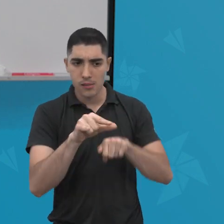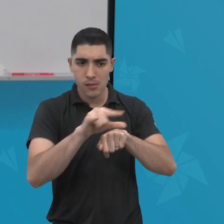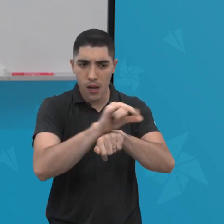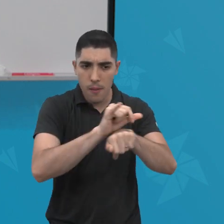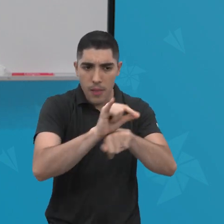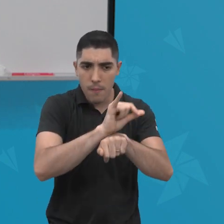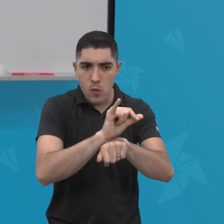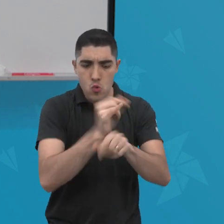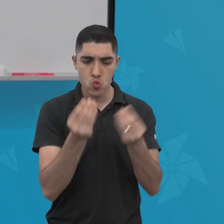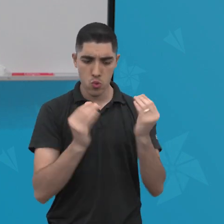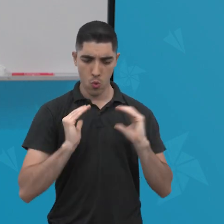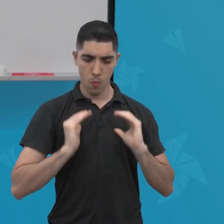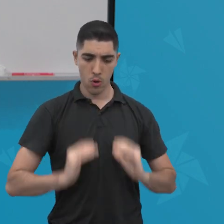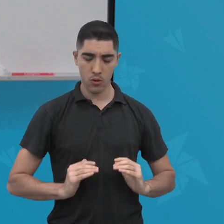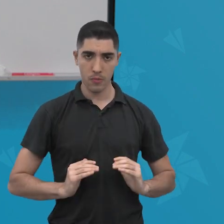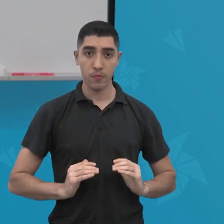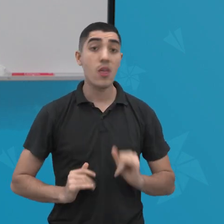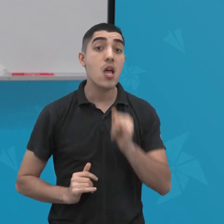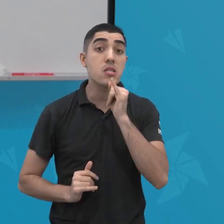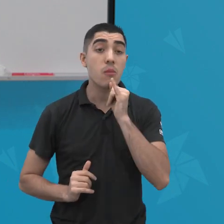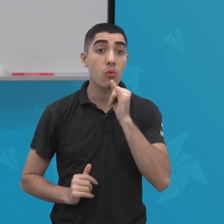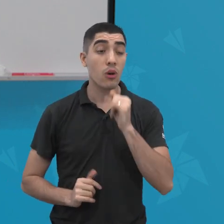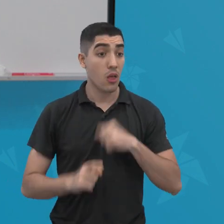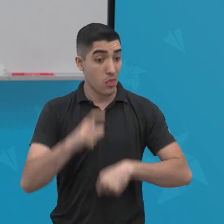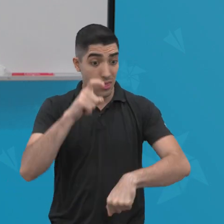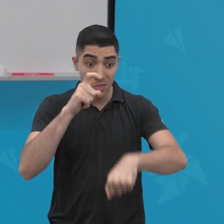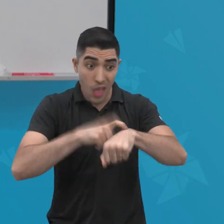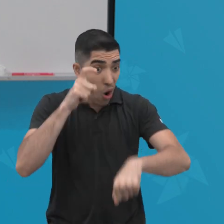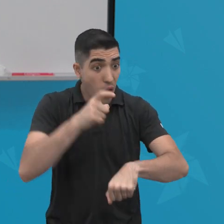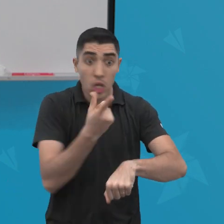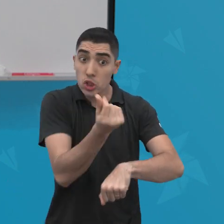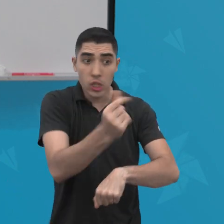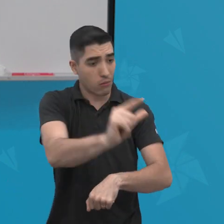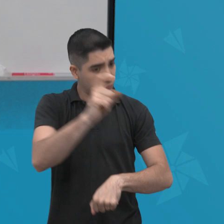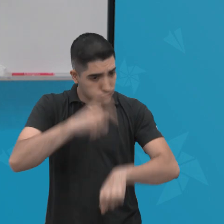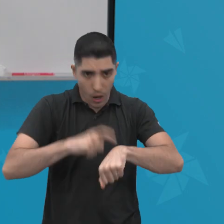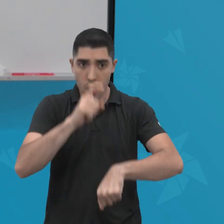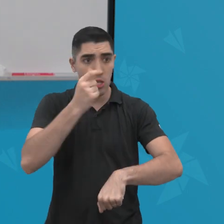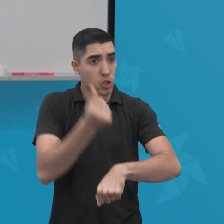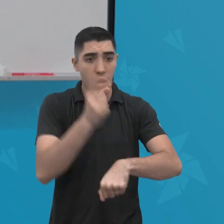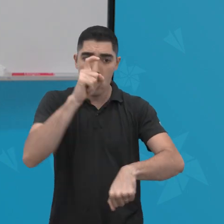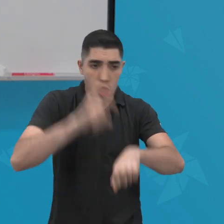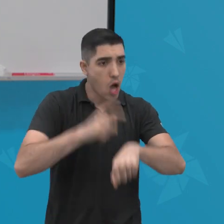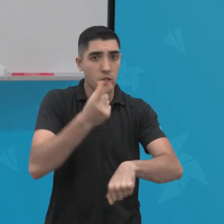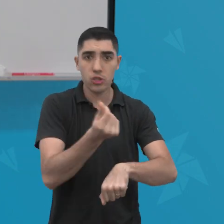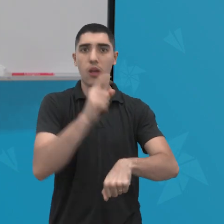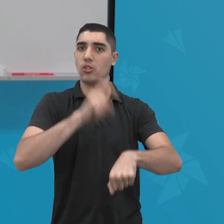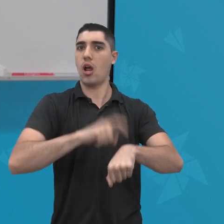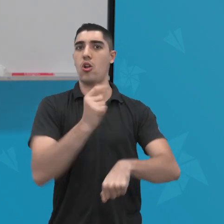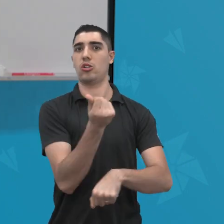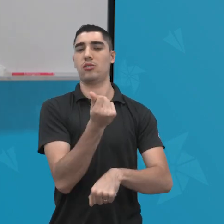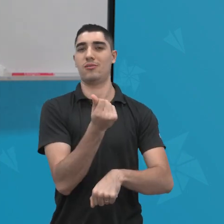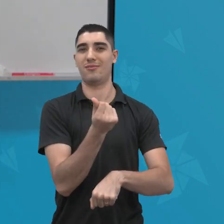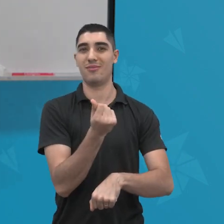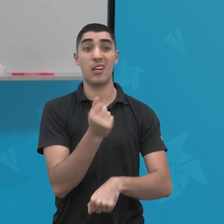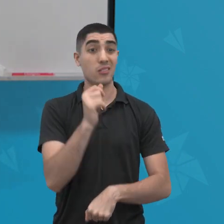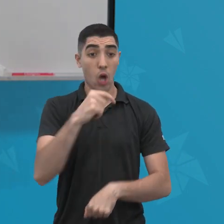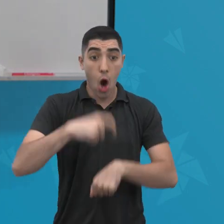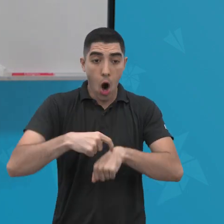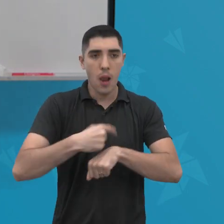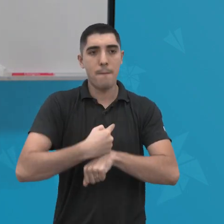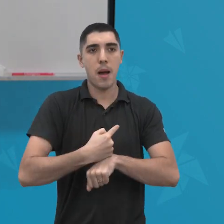é justamente a seguinte: tempo é dinheiro. Ou seja, na moderna economia como nós